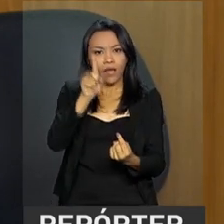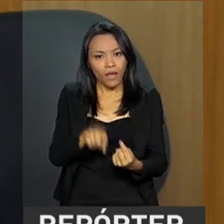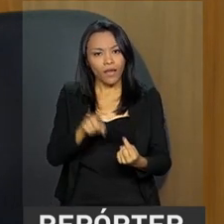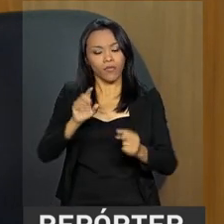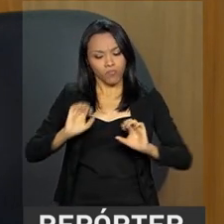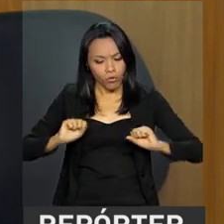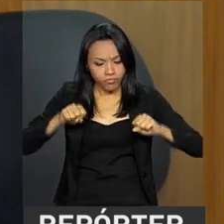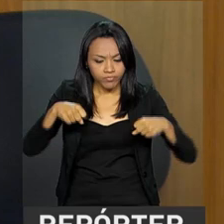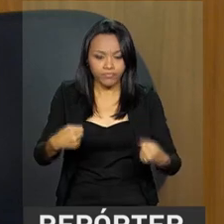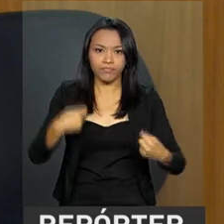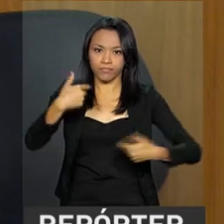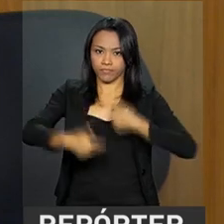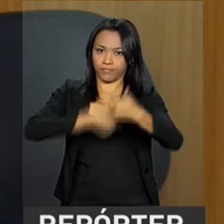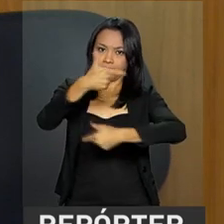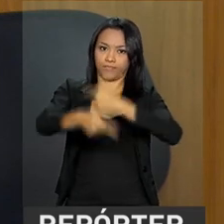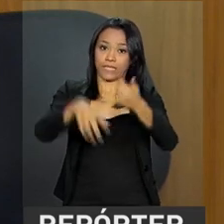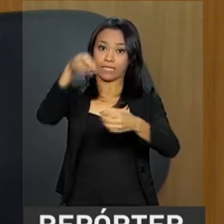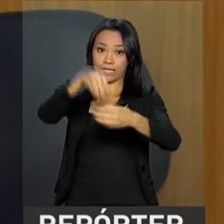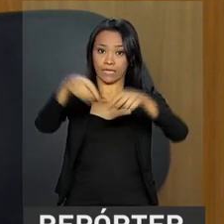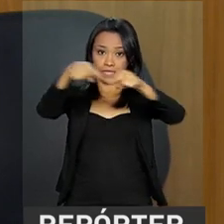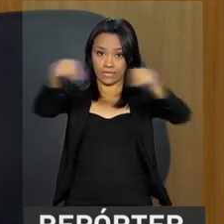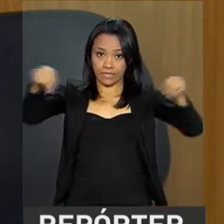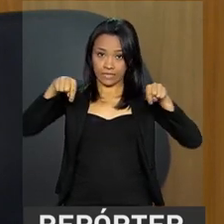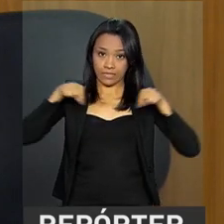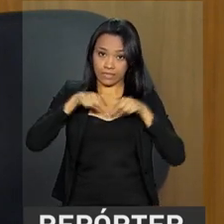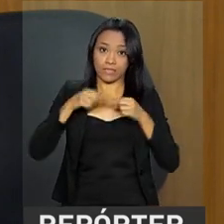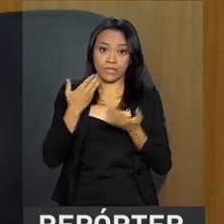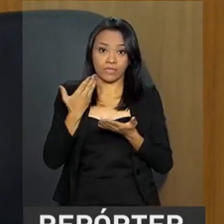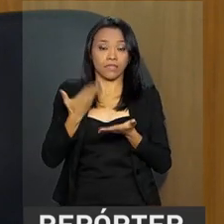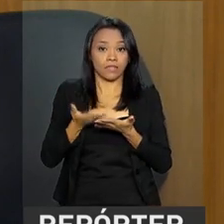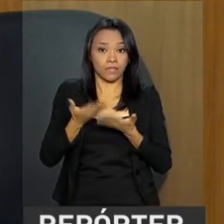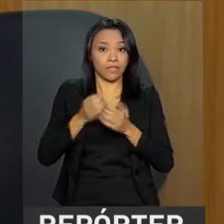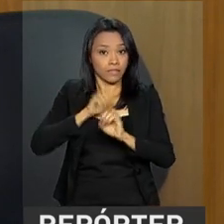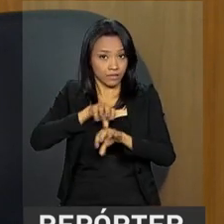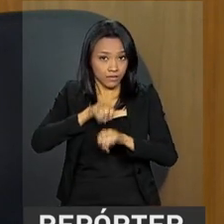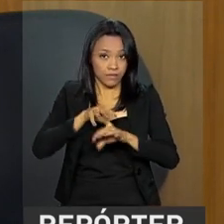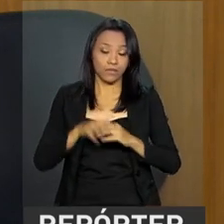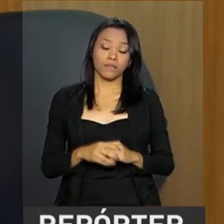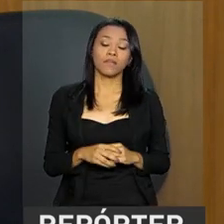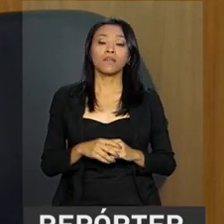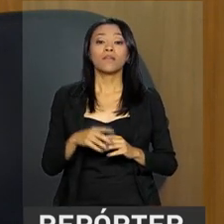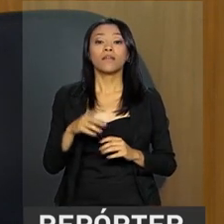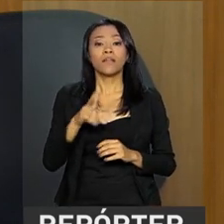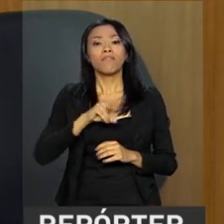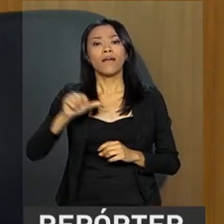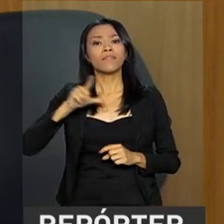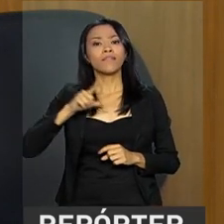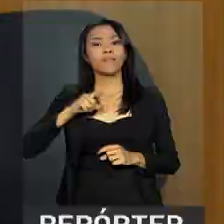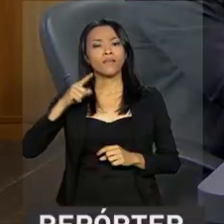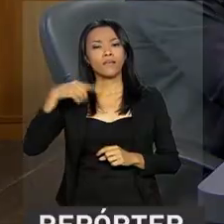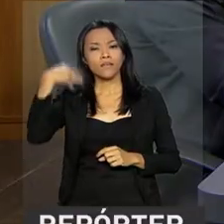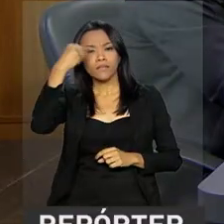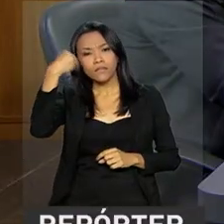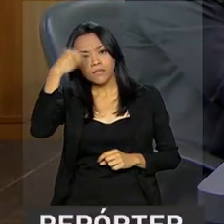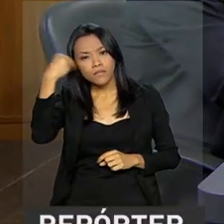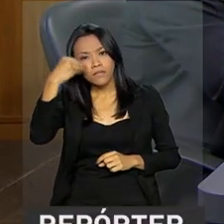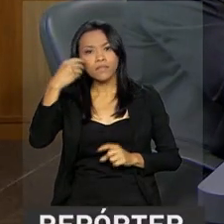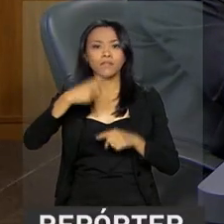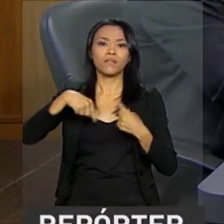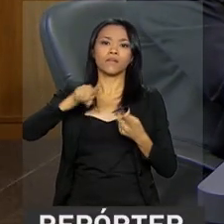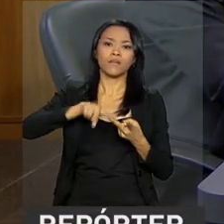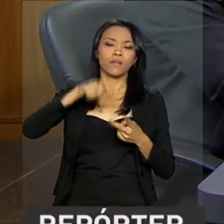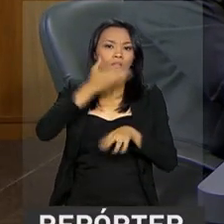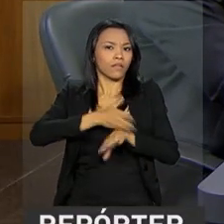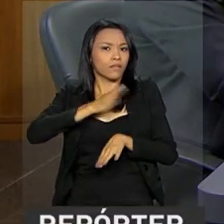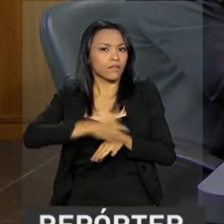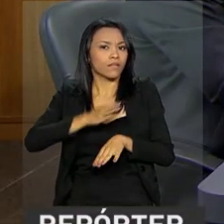dentro da sala de aula ele e do ponto de vista teórico ele terá também aulas práticas e vivências